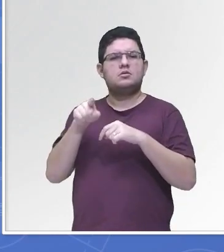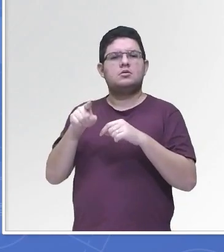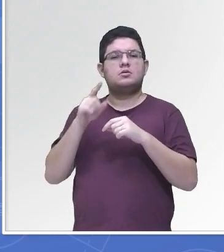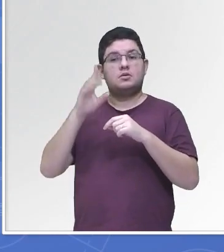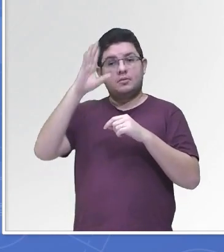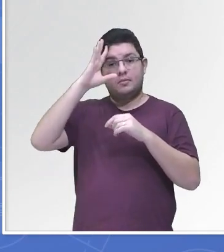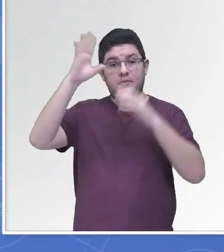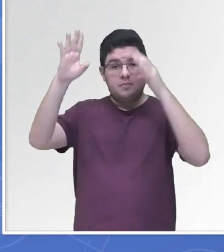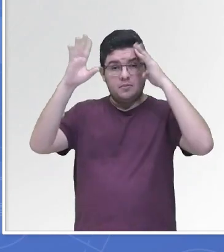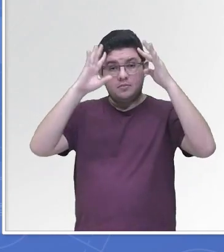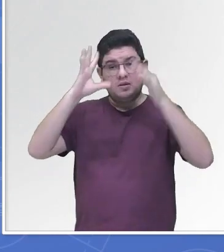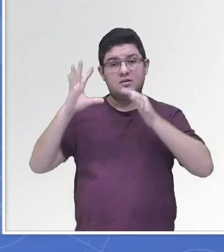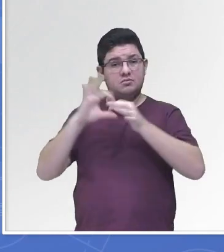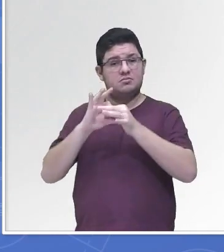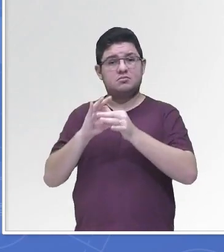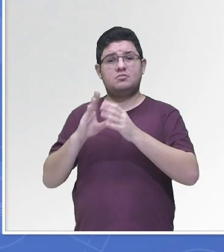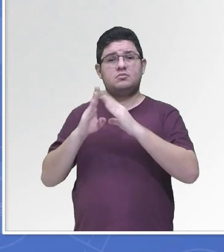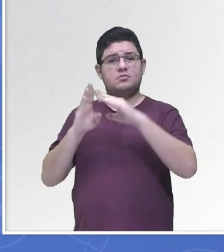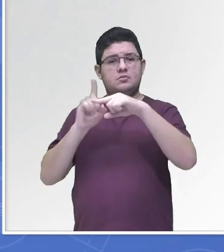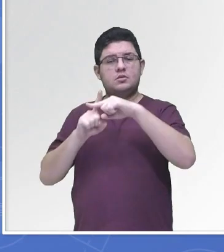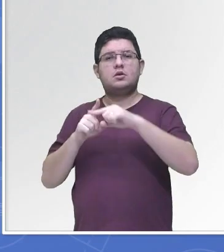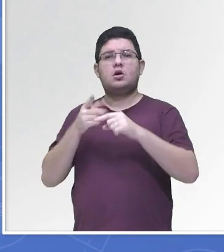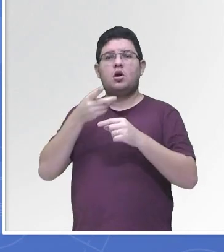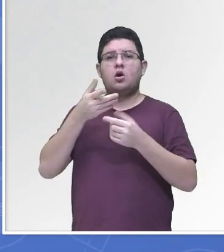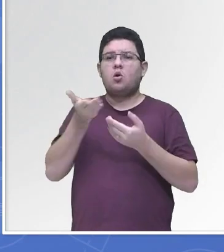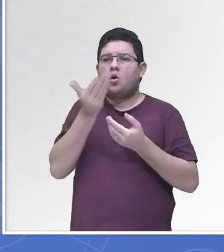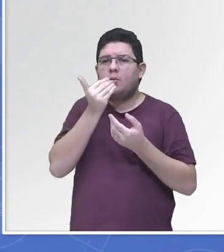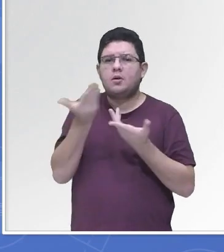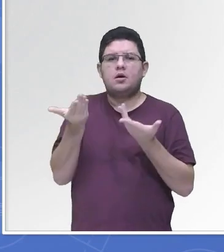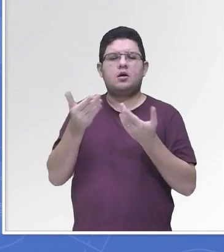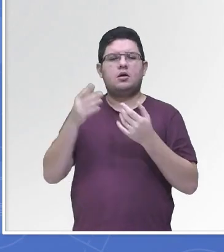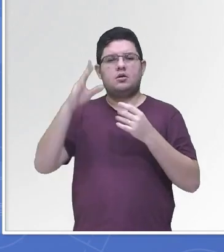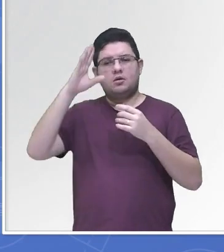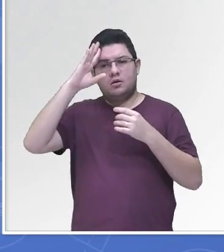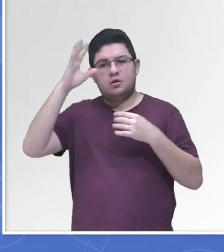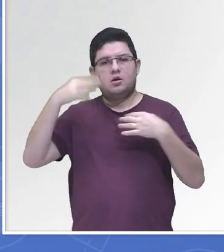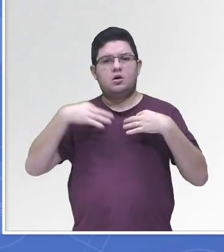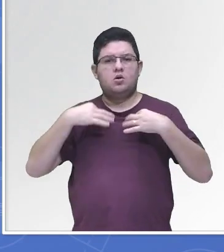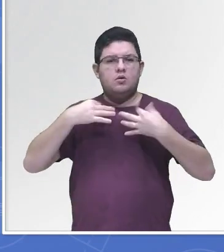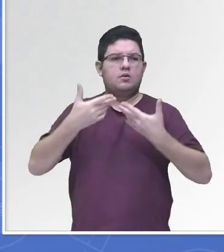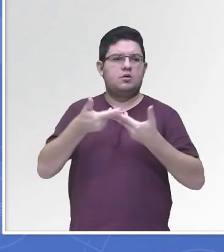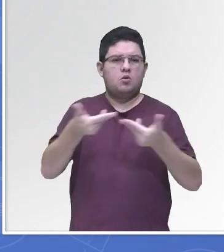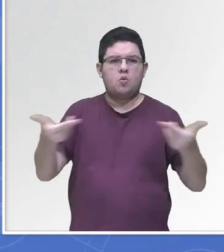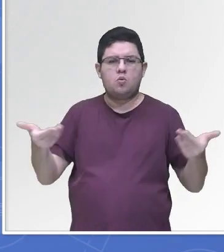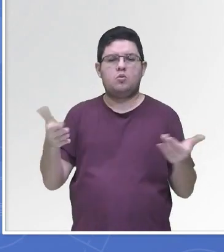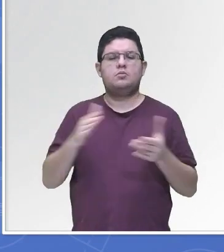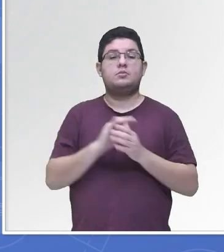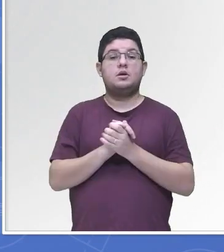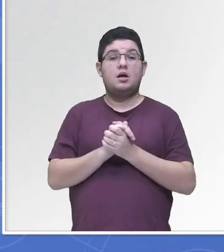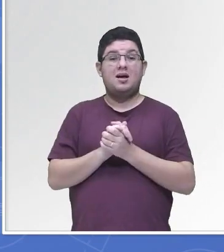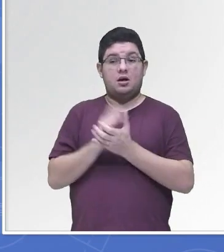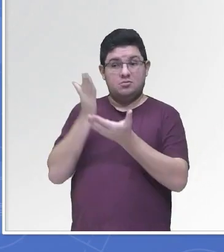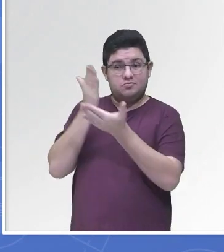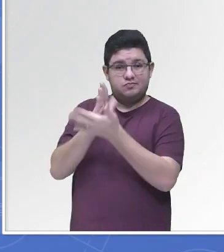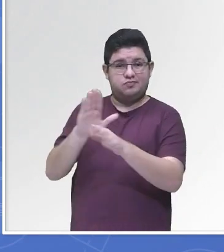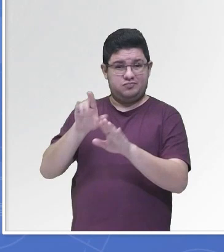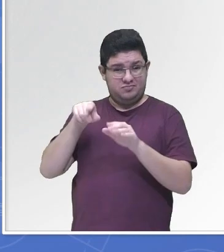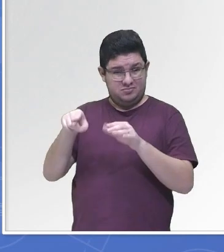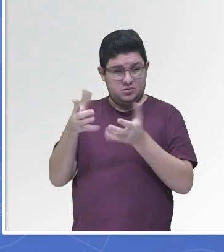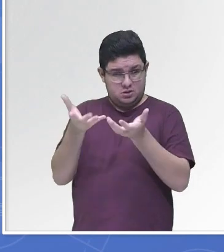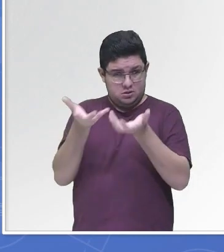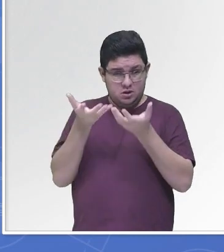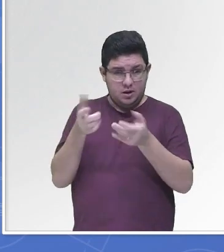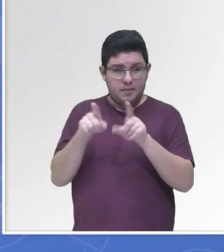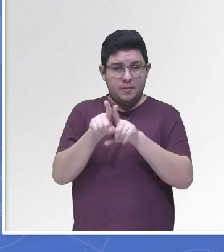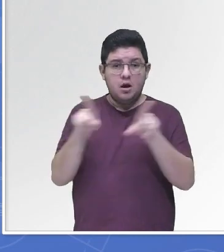gente tinha que fazer, o que a gente tinha que comer, o que a gente tinha... E tudo isso daí. E de repente eu quero romper com tudo isso, mas ao mesmo